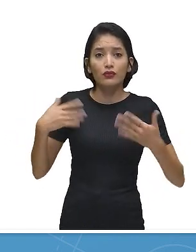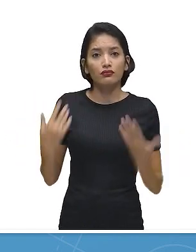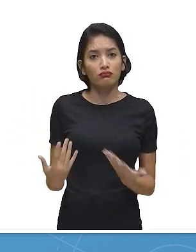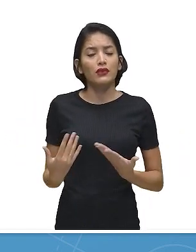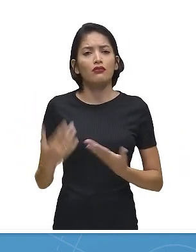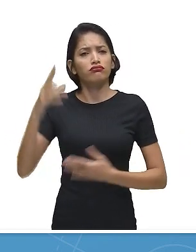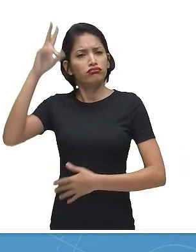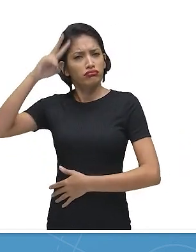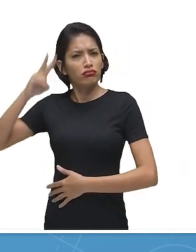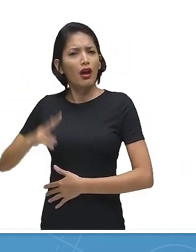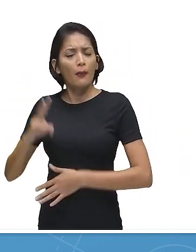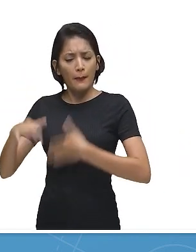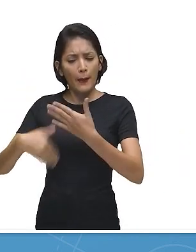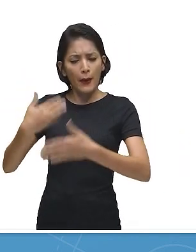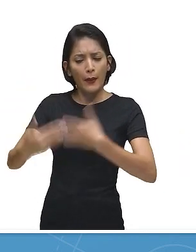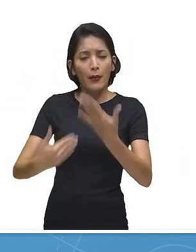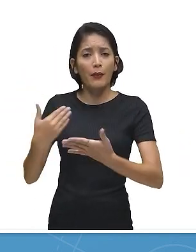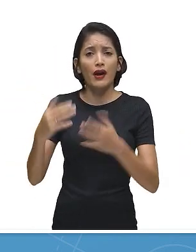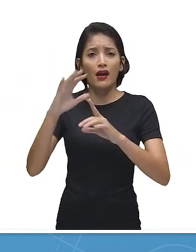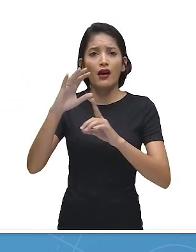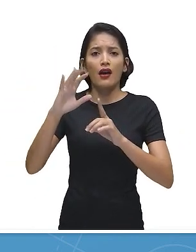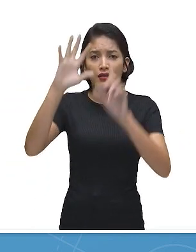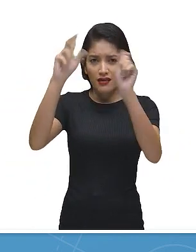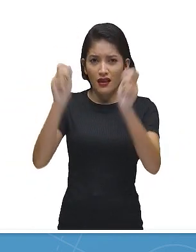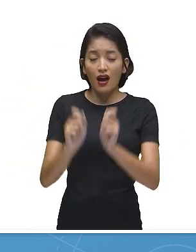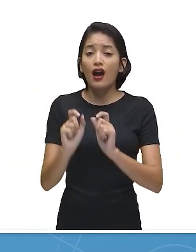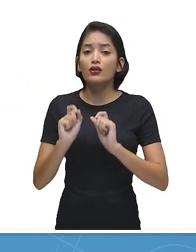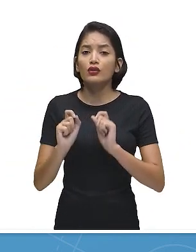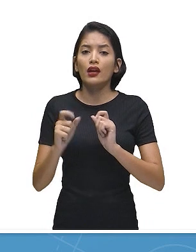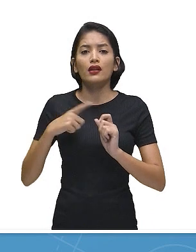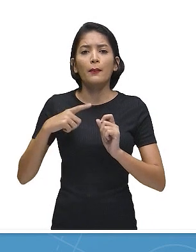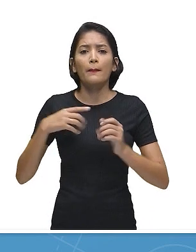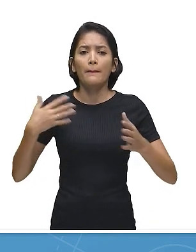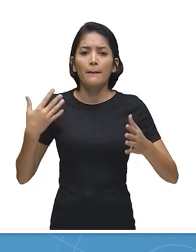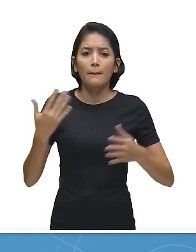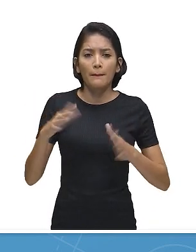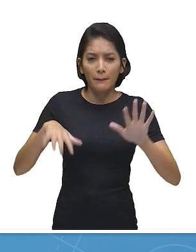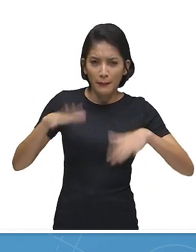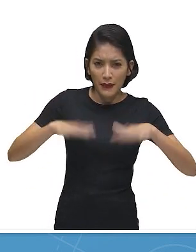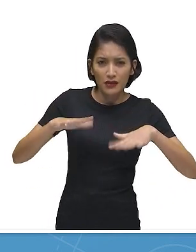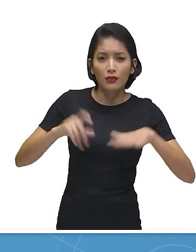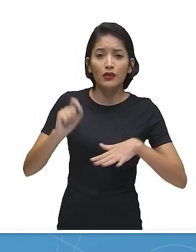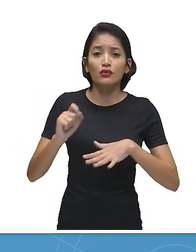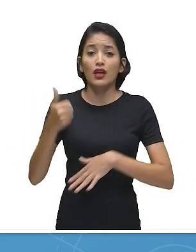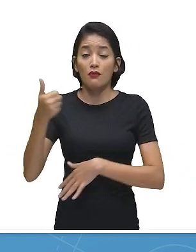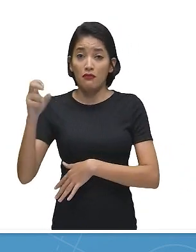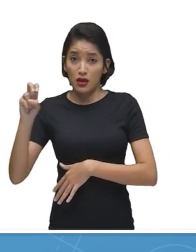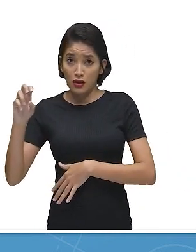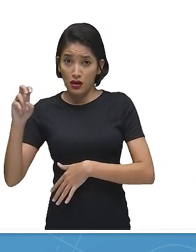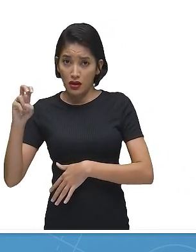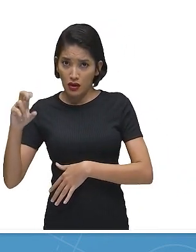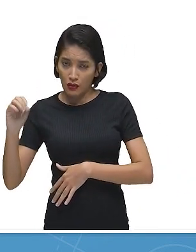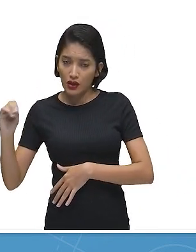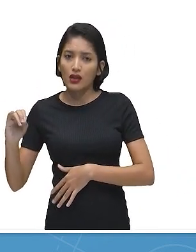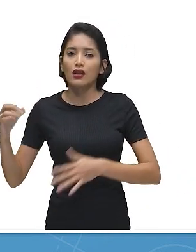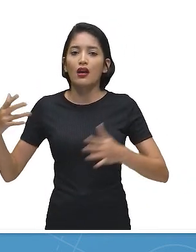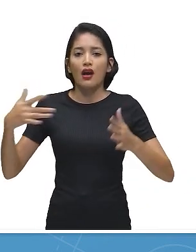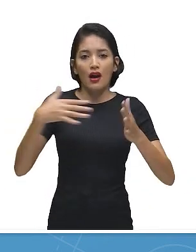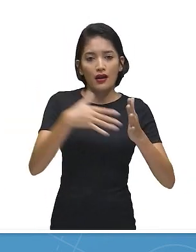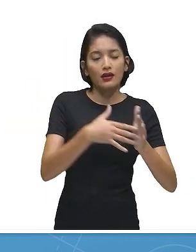Então, a arte colonial brasileira. A arte colonial brasileira é toda a produção artística realizada no período do